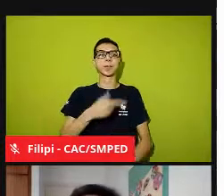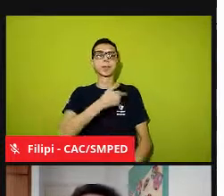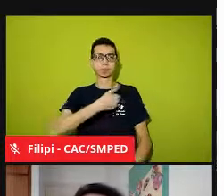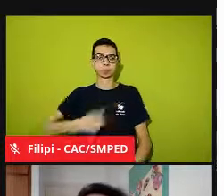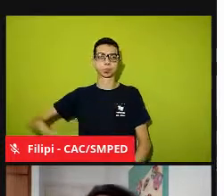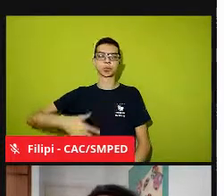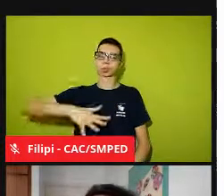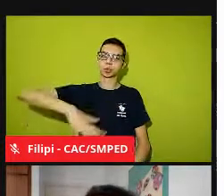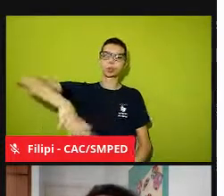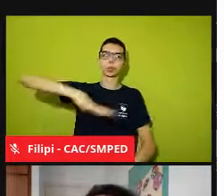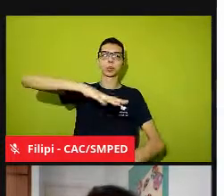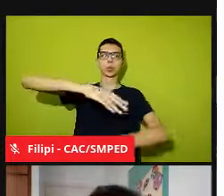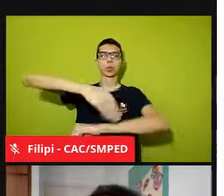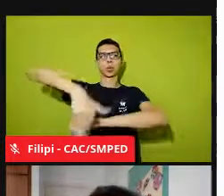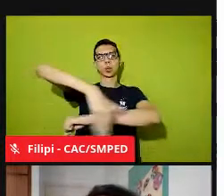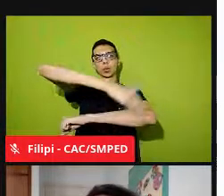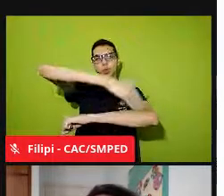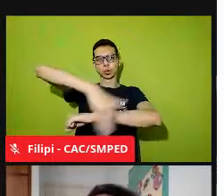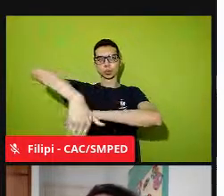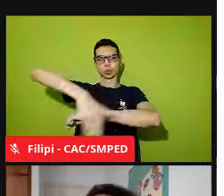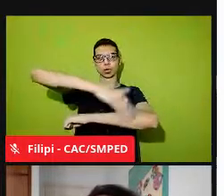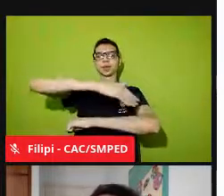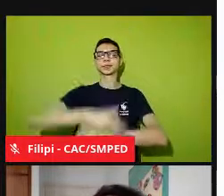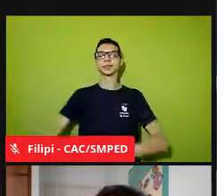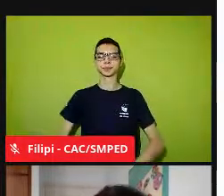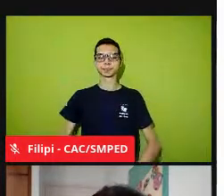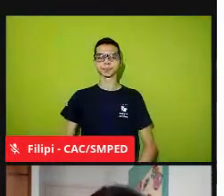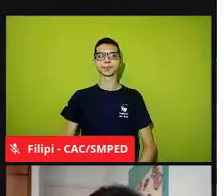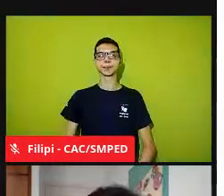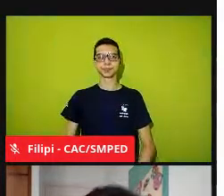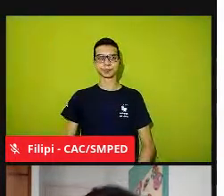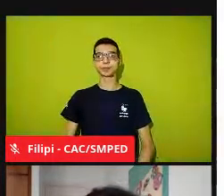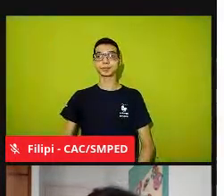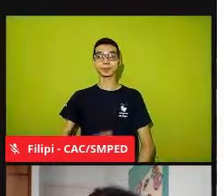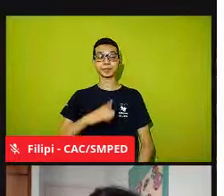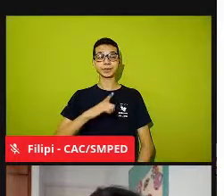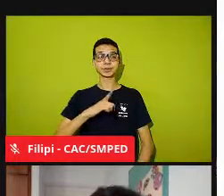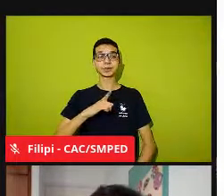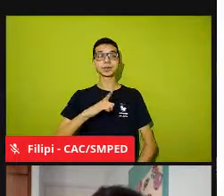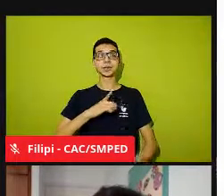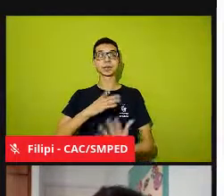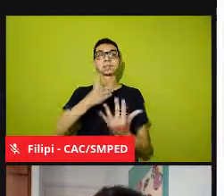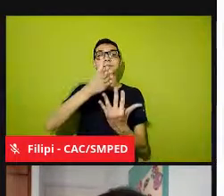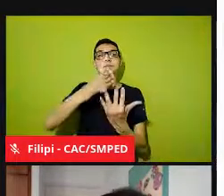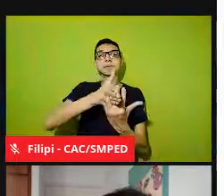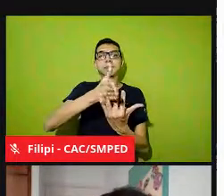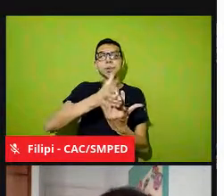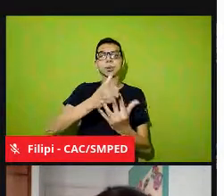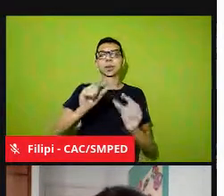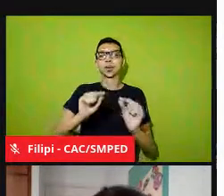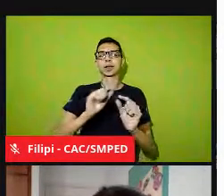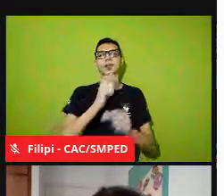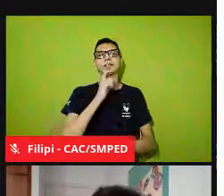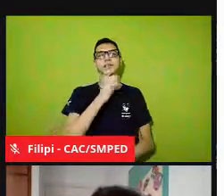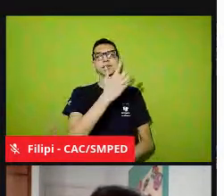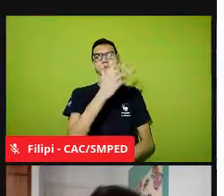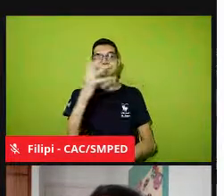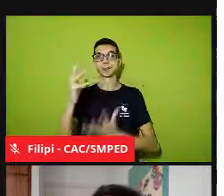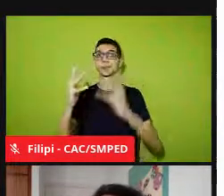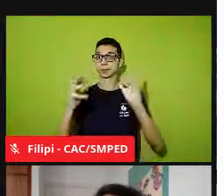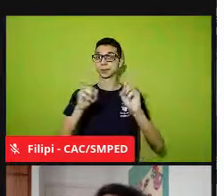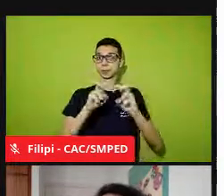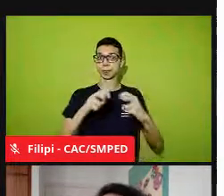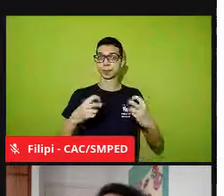rua, tem essa intermediação aí pela praça, né? E então, mais uma vez, como a gente imaginar